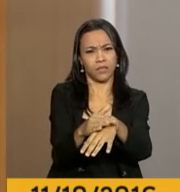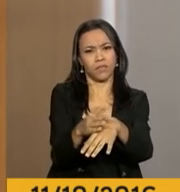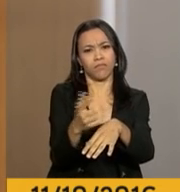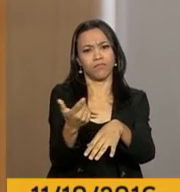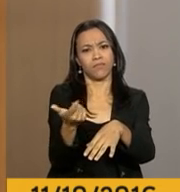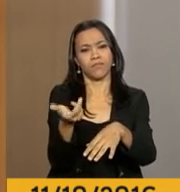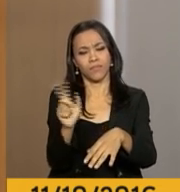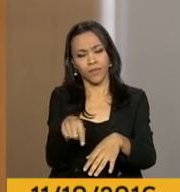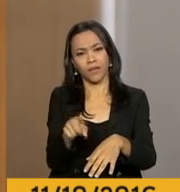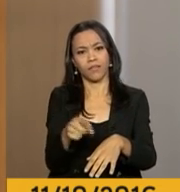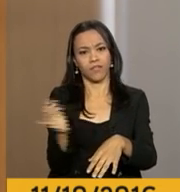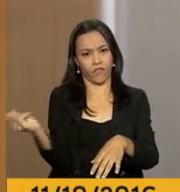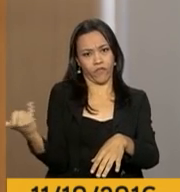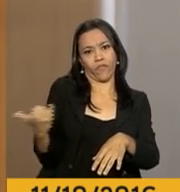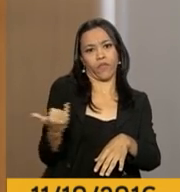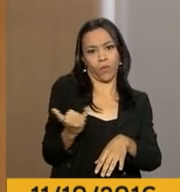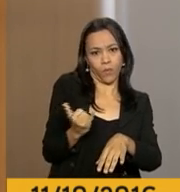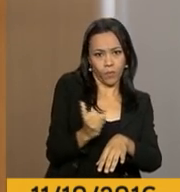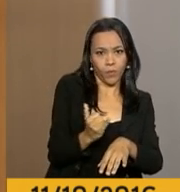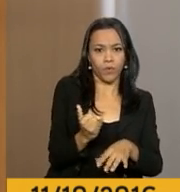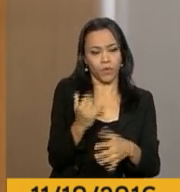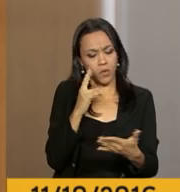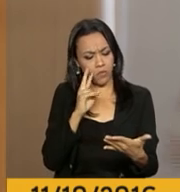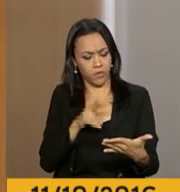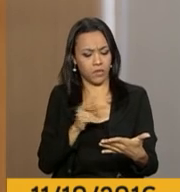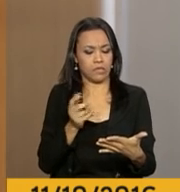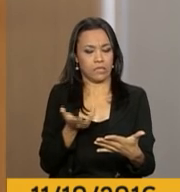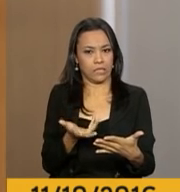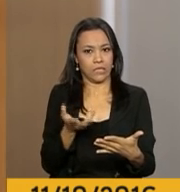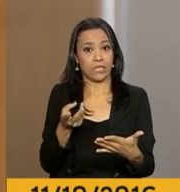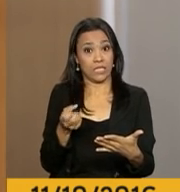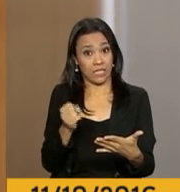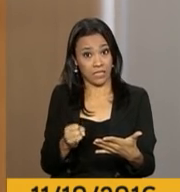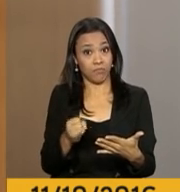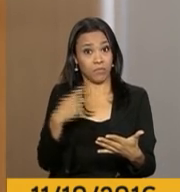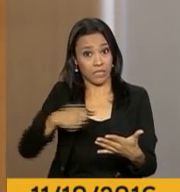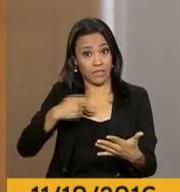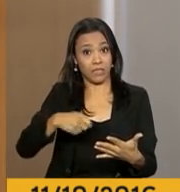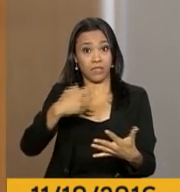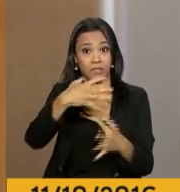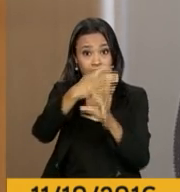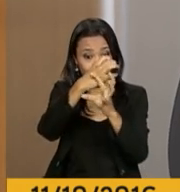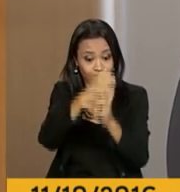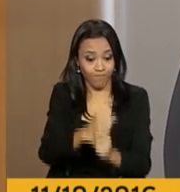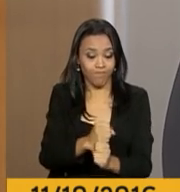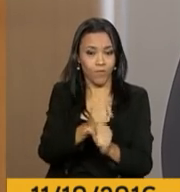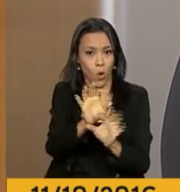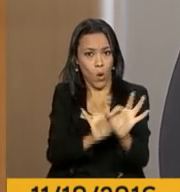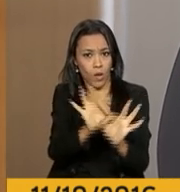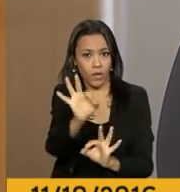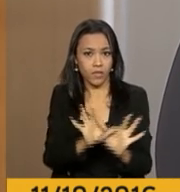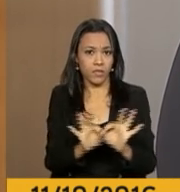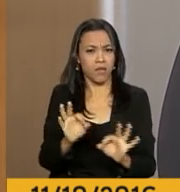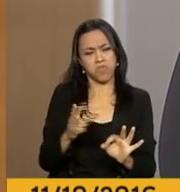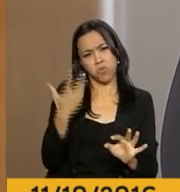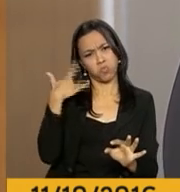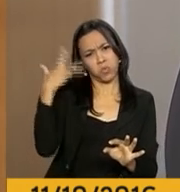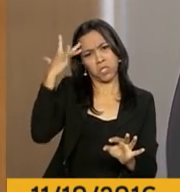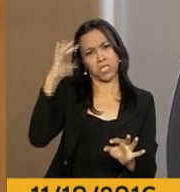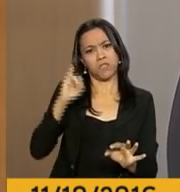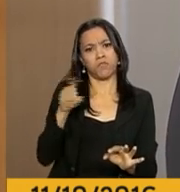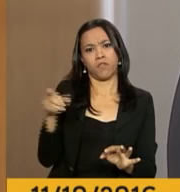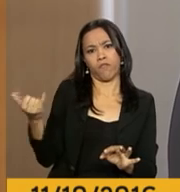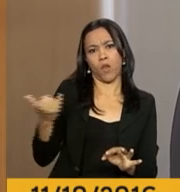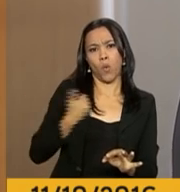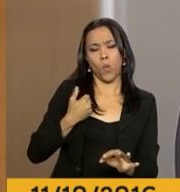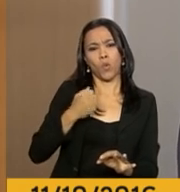acompanhei quando me Trouxeram a matéria que se houver uma reea do auxílio de doença não sei se você mencionou mas há mais de eh